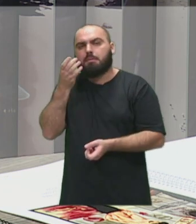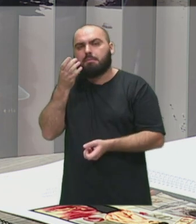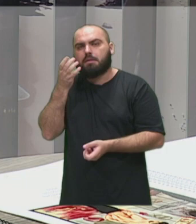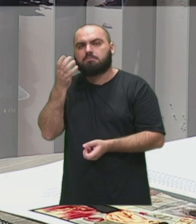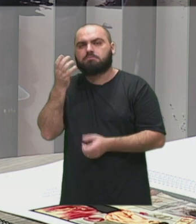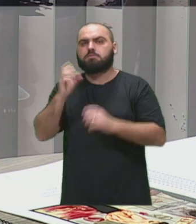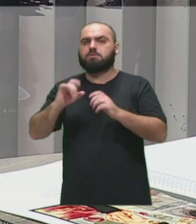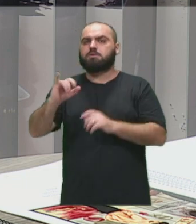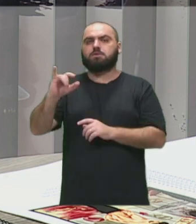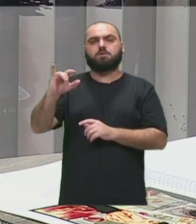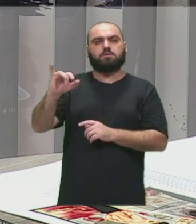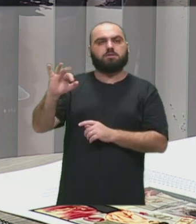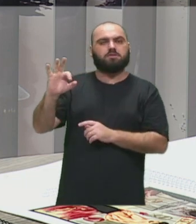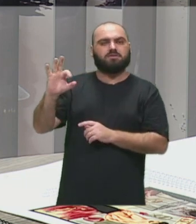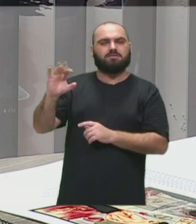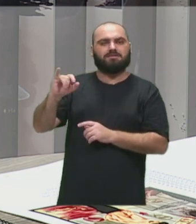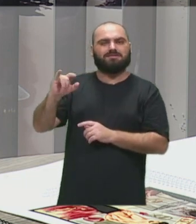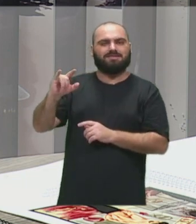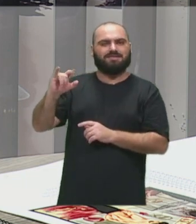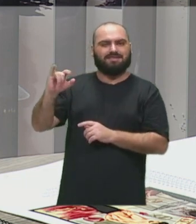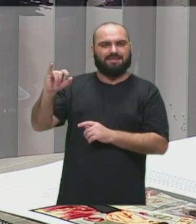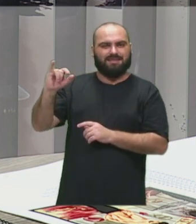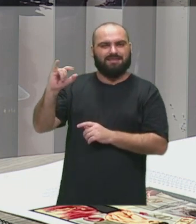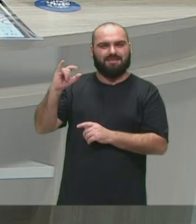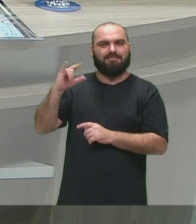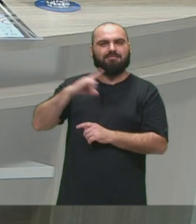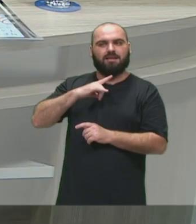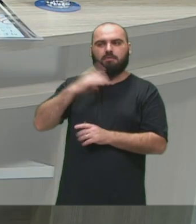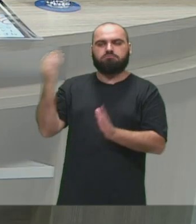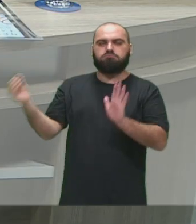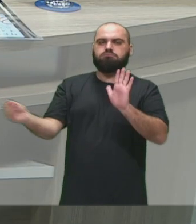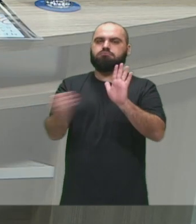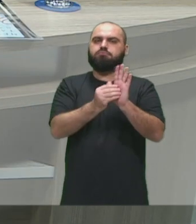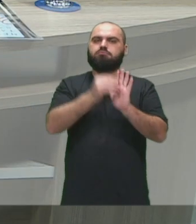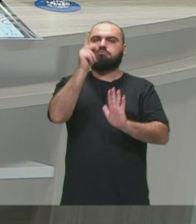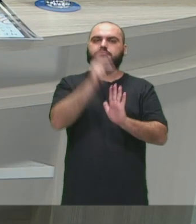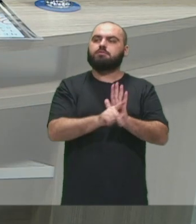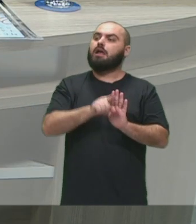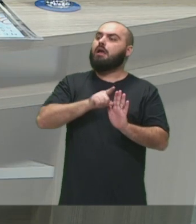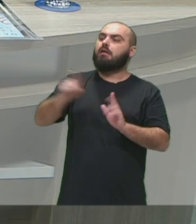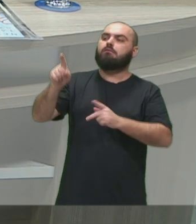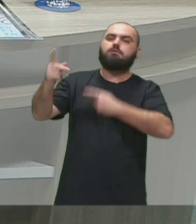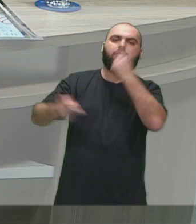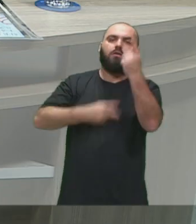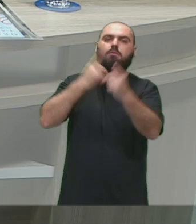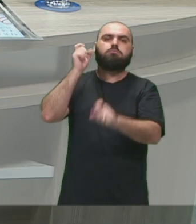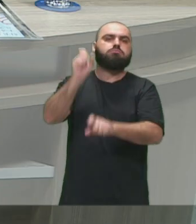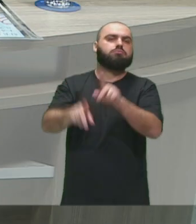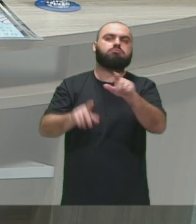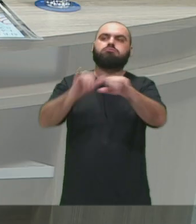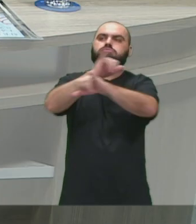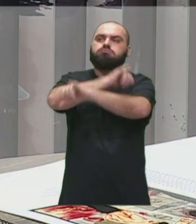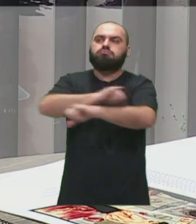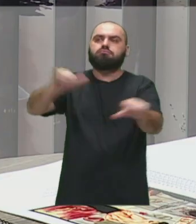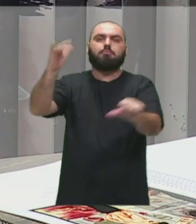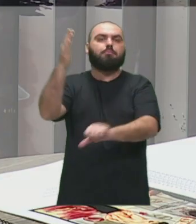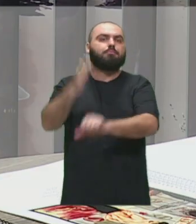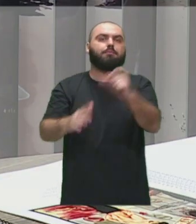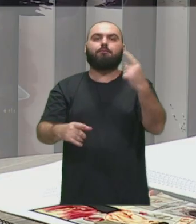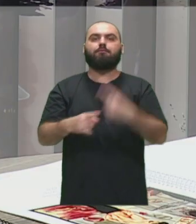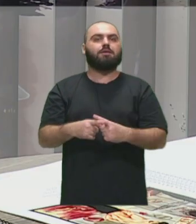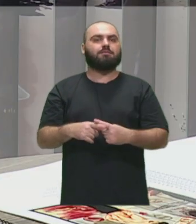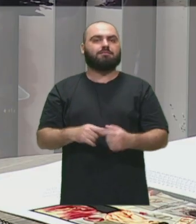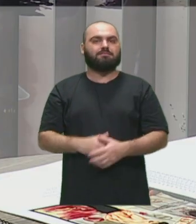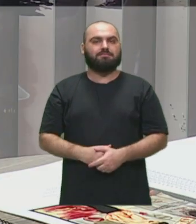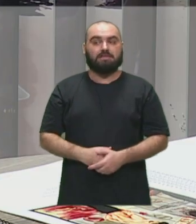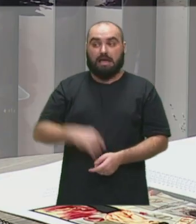Instagram do projeto, o depoimento, está fixado lá, o depoimento dele, onde ele falou e trouxe a público pela primeira vez. A partir